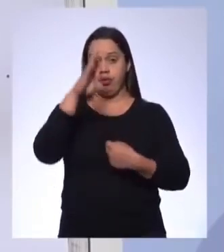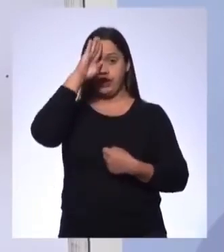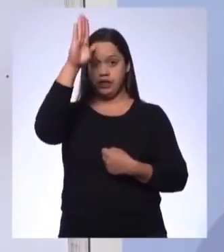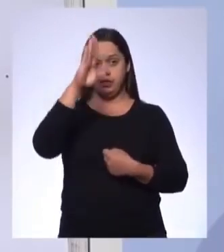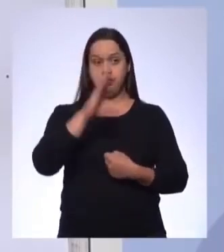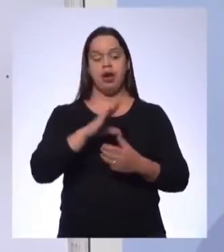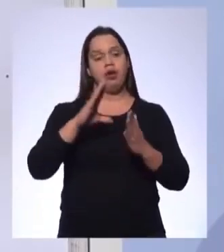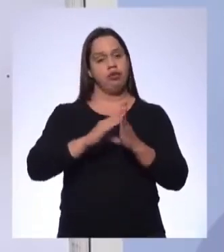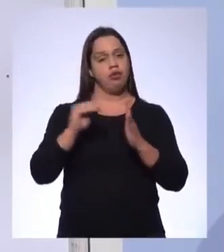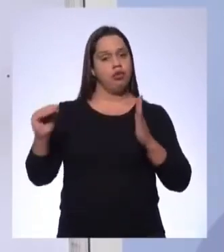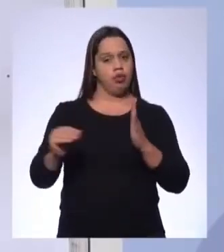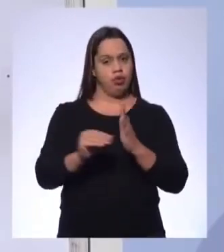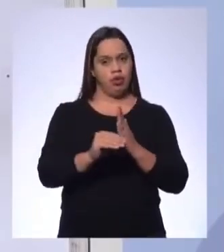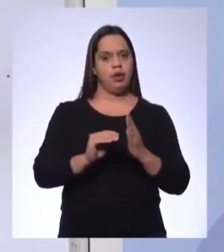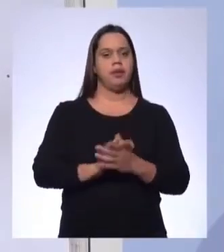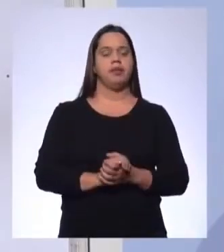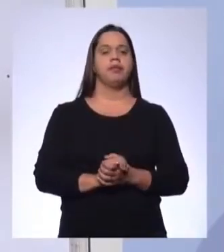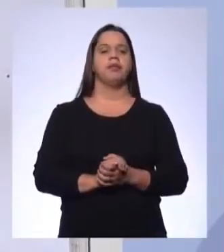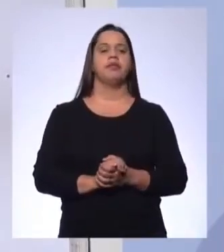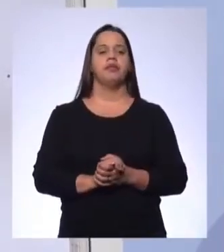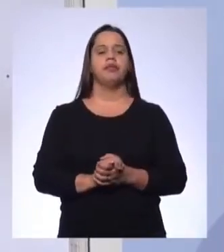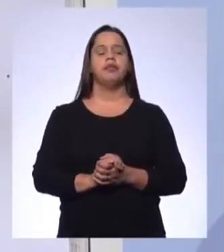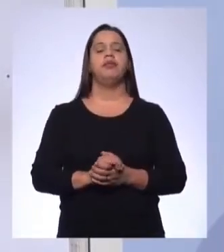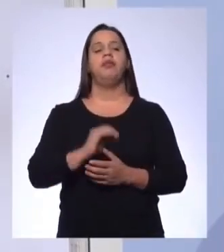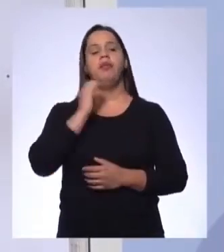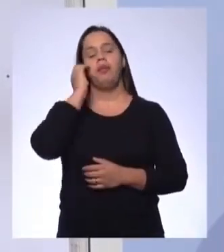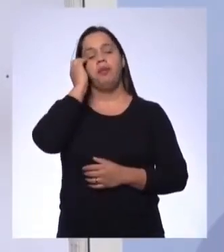passado. Happened.